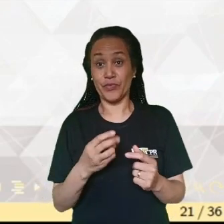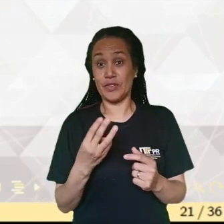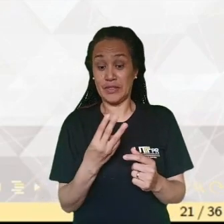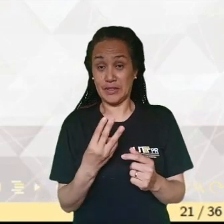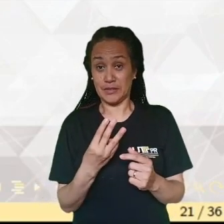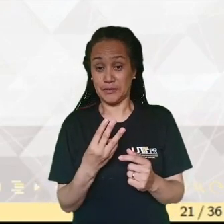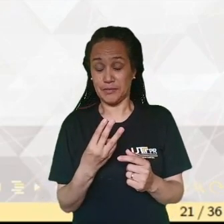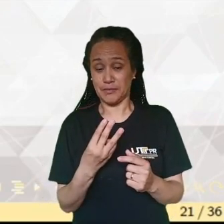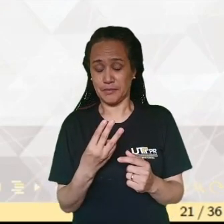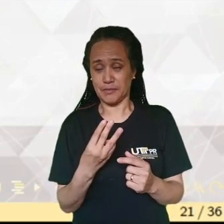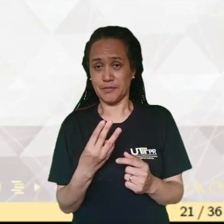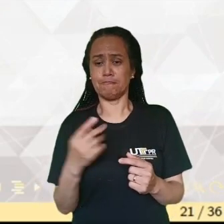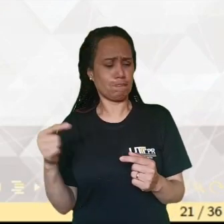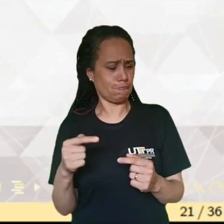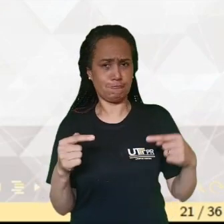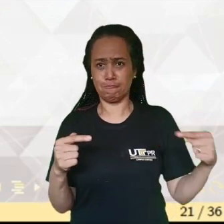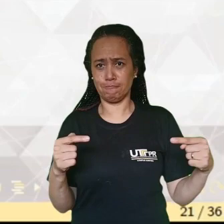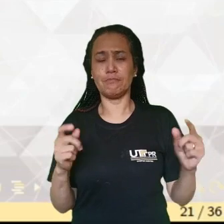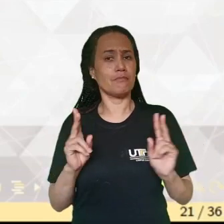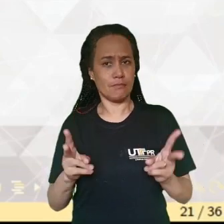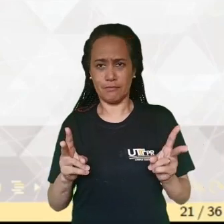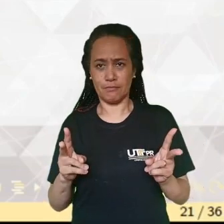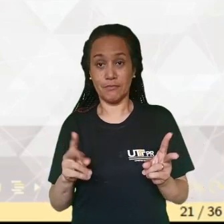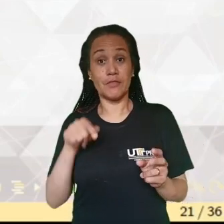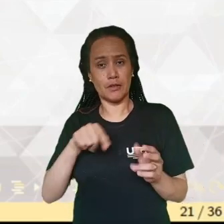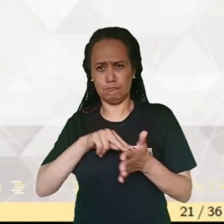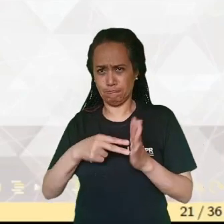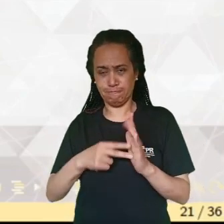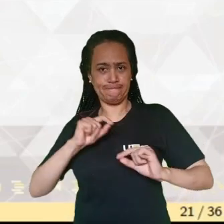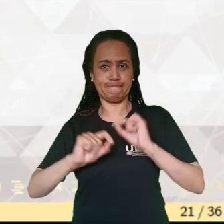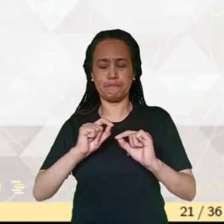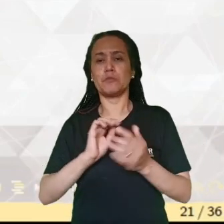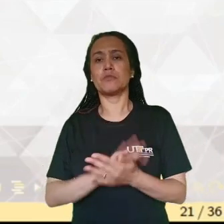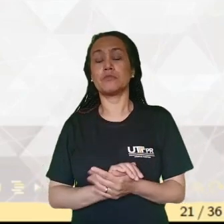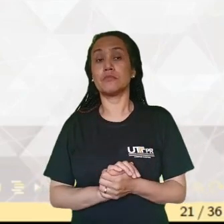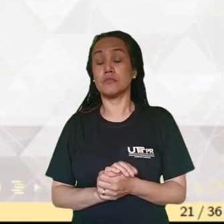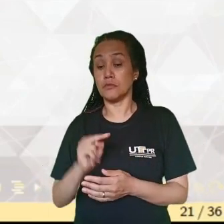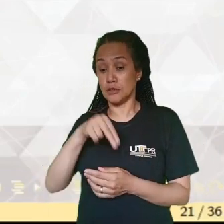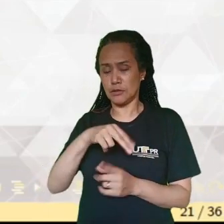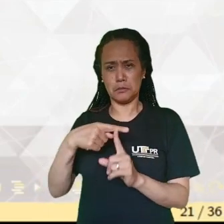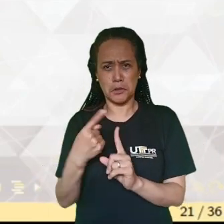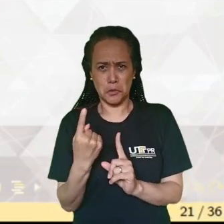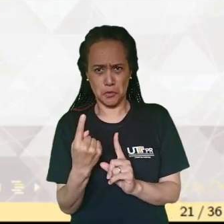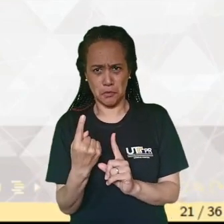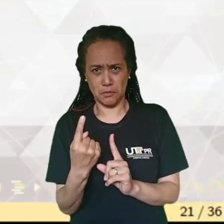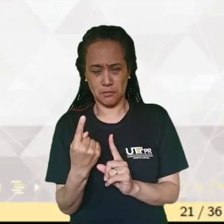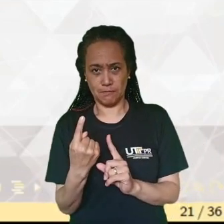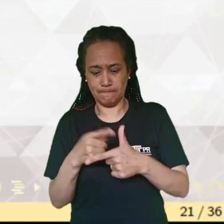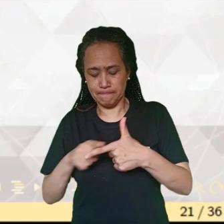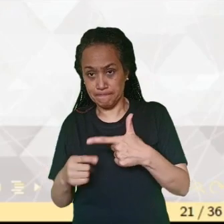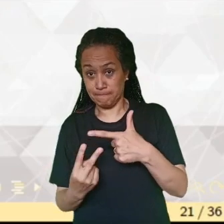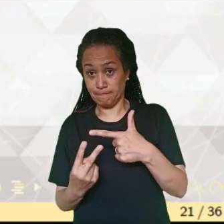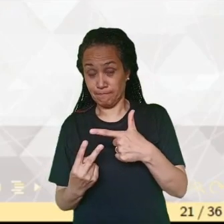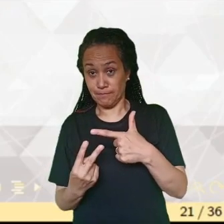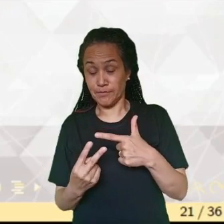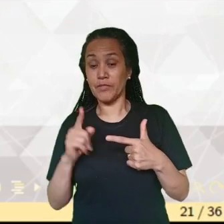terceira posição, tanto de um sentido quanto do outro. Isso significa que n mais 1